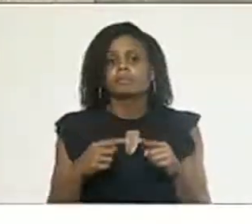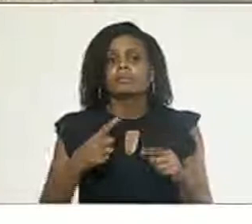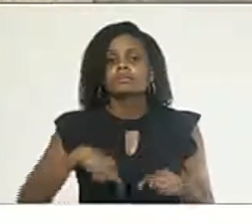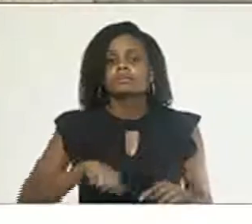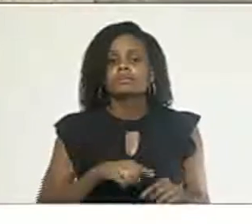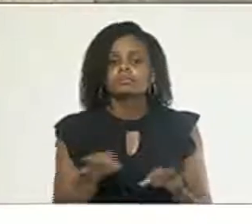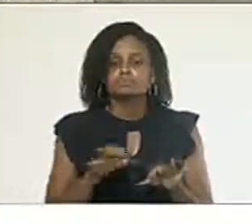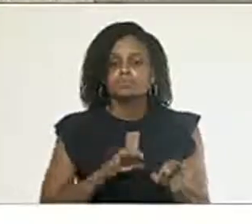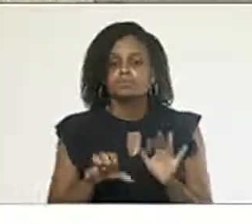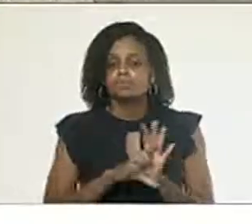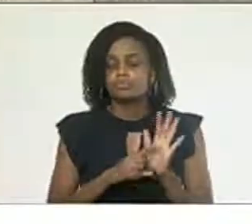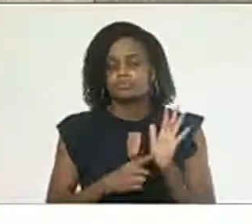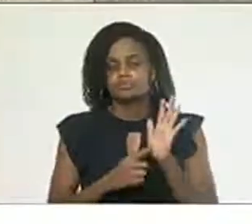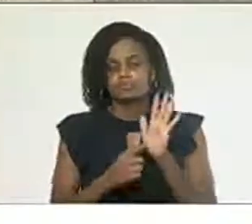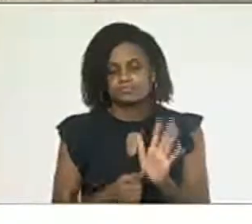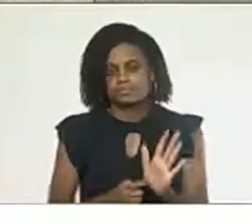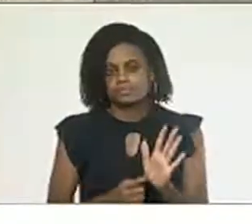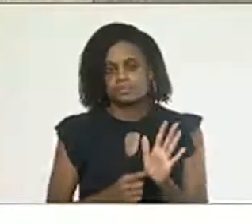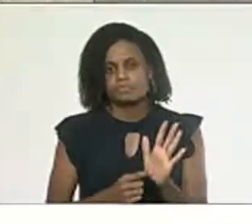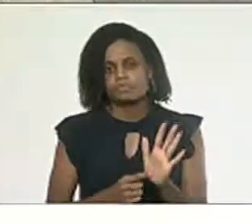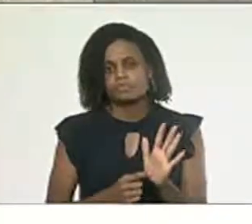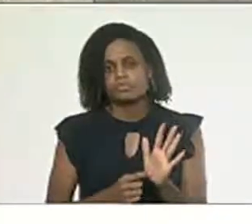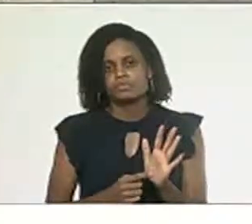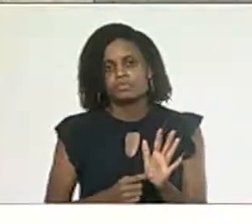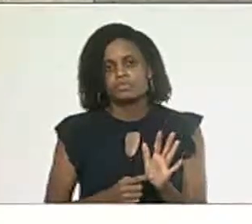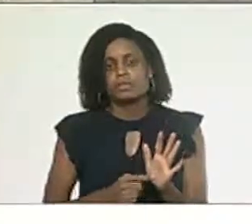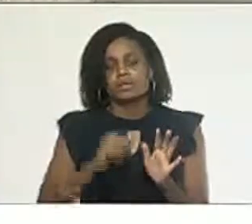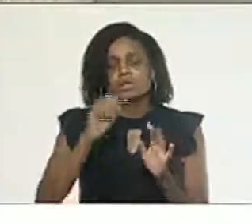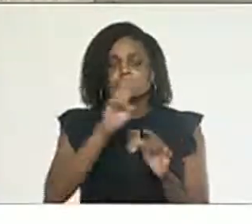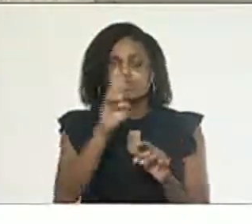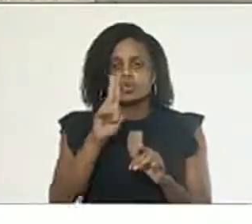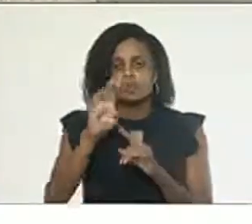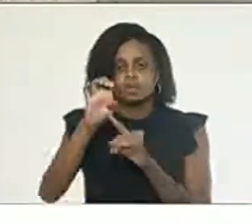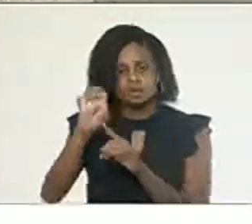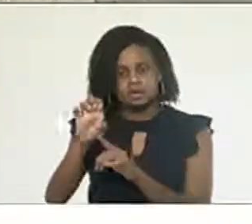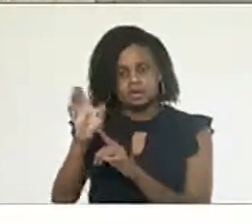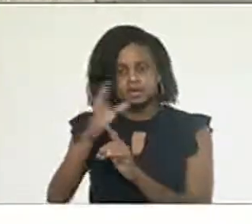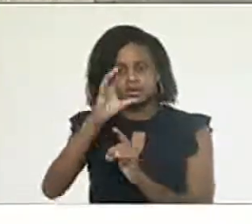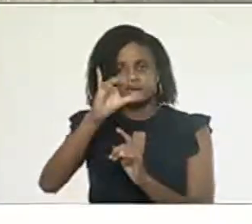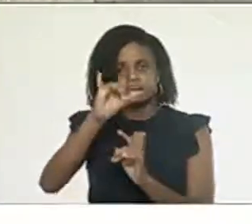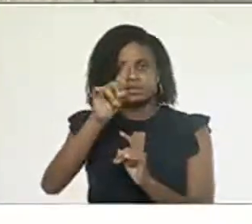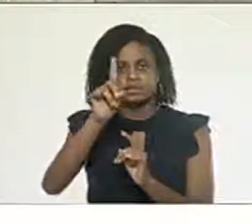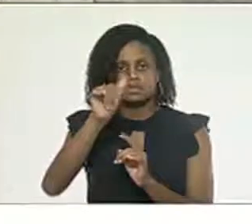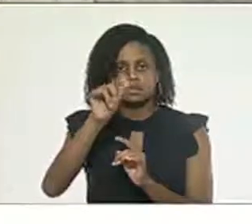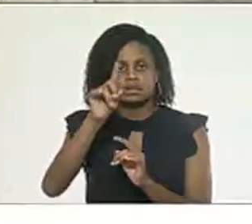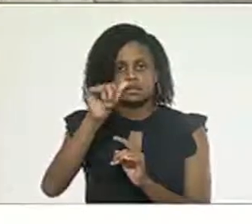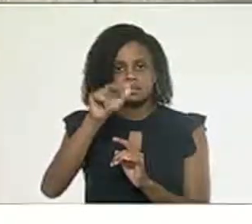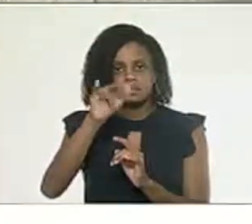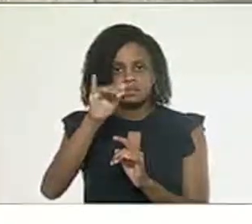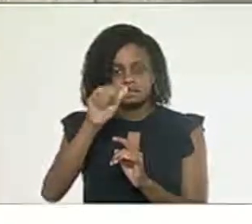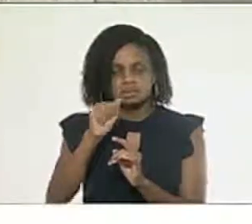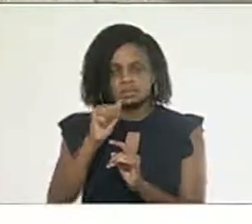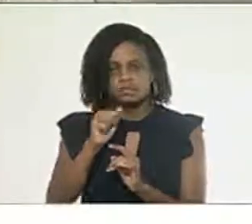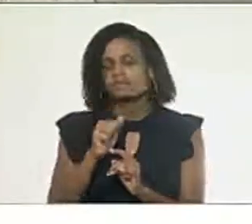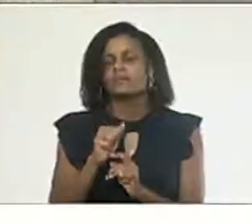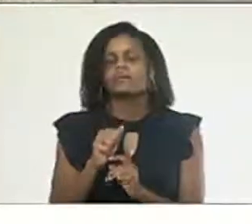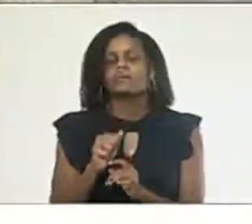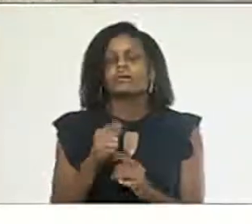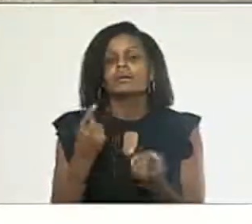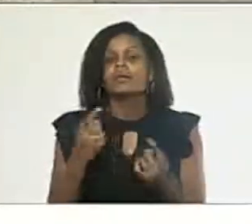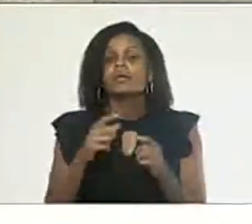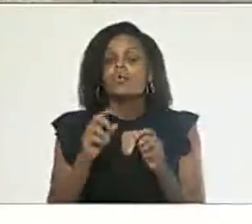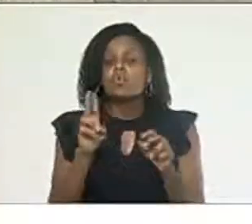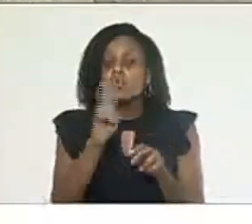nós apresentamos um projeto de lei chamado E-Cidadania, que usa justamente a plataforma